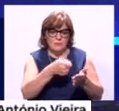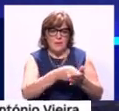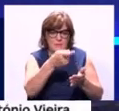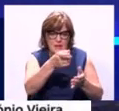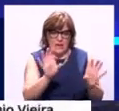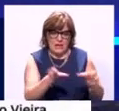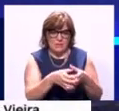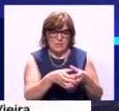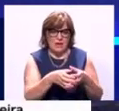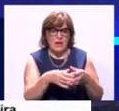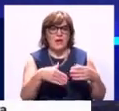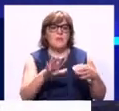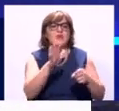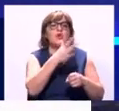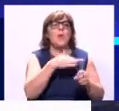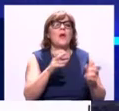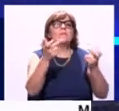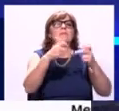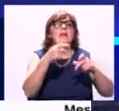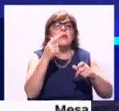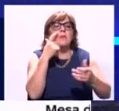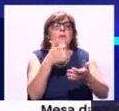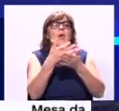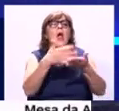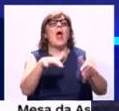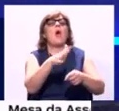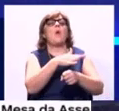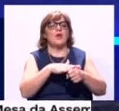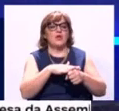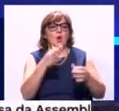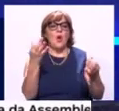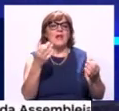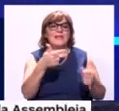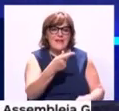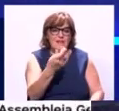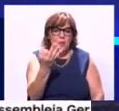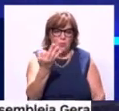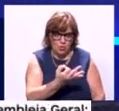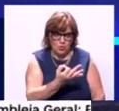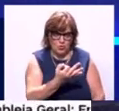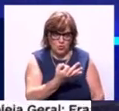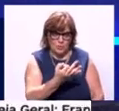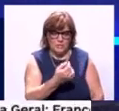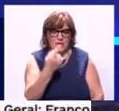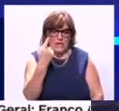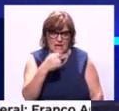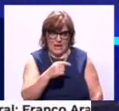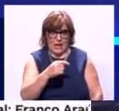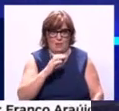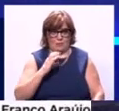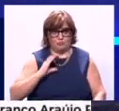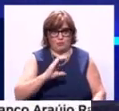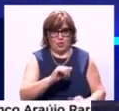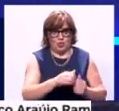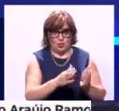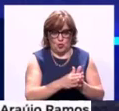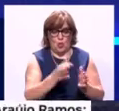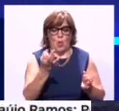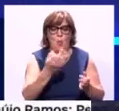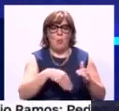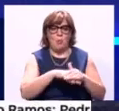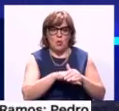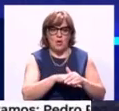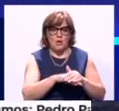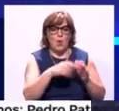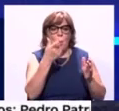a vossa equipa, mas onde é que vamos aparecer? O Porto Canal, que é detido pelo Futebol Clube Porto, uma dessa